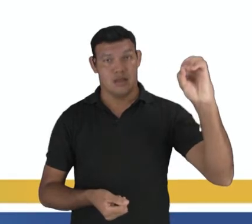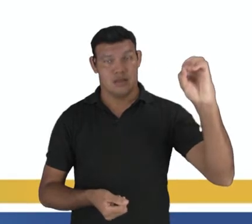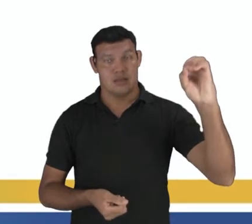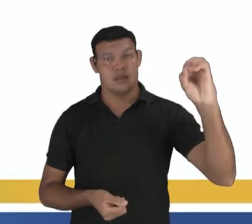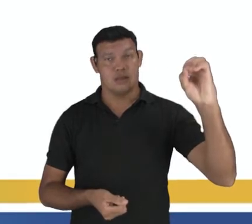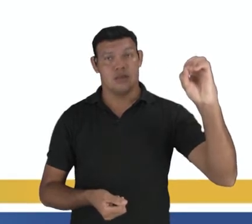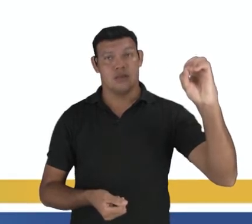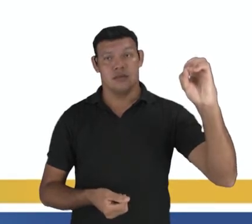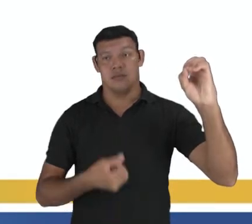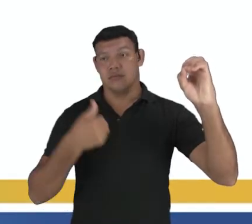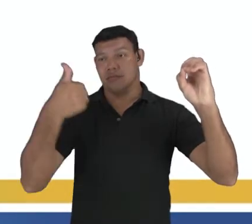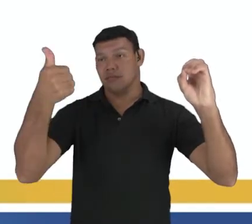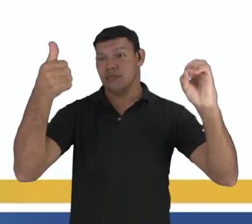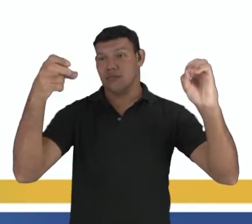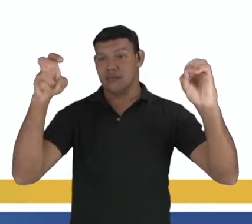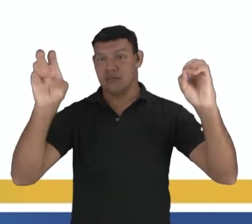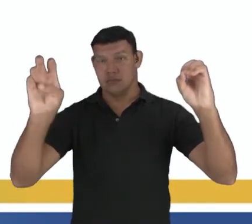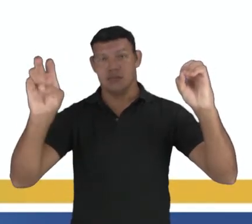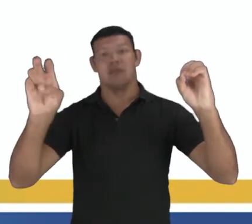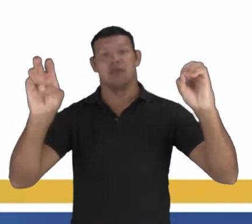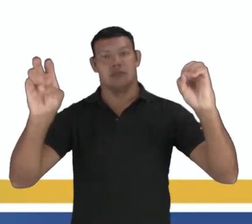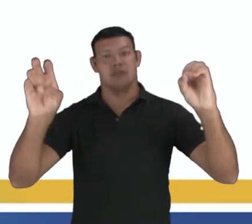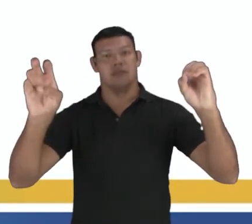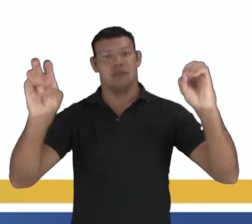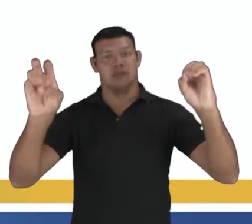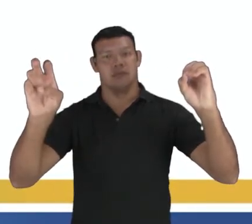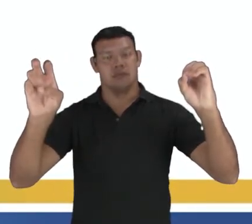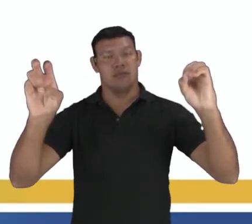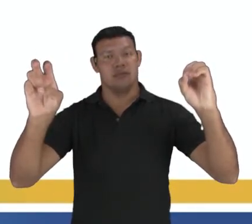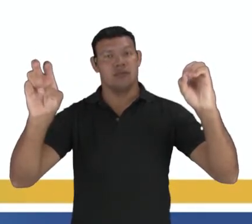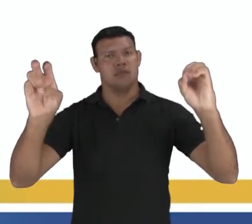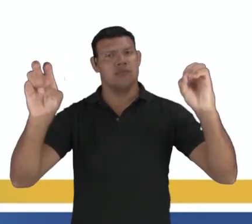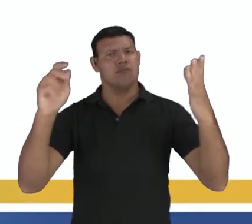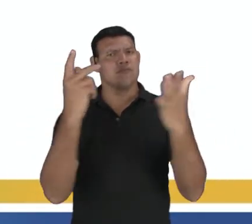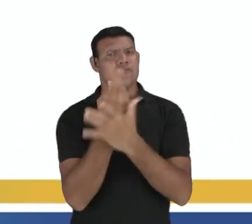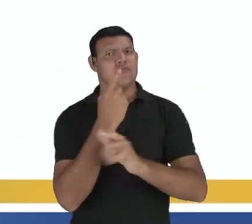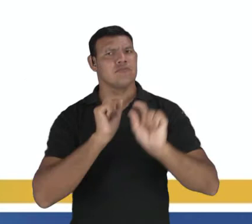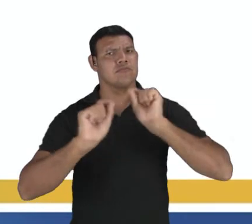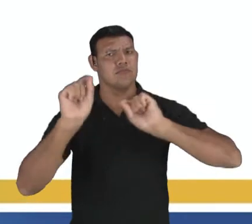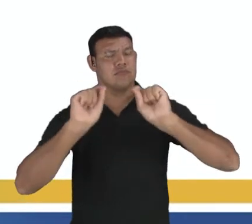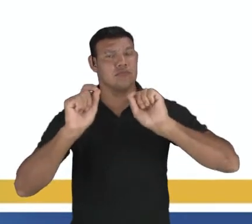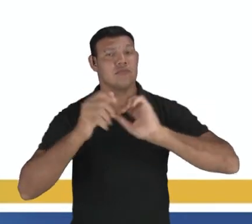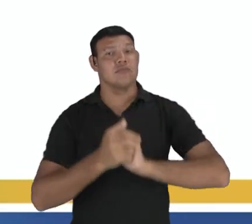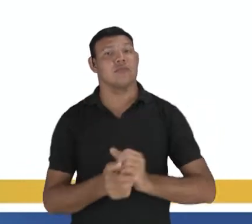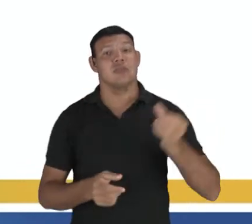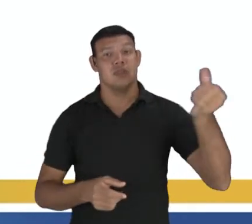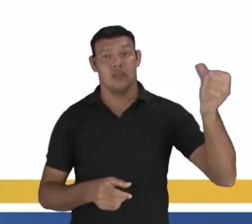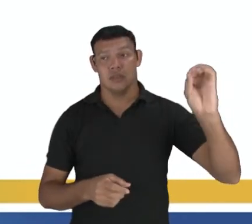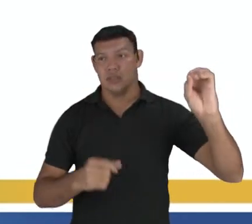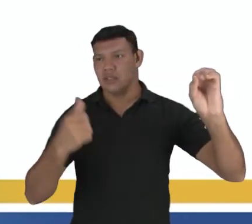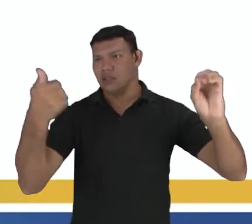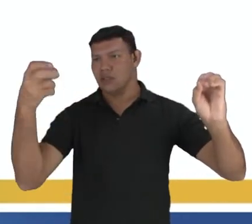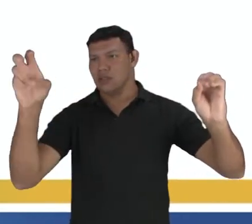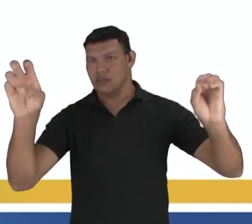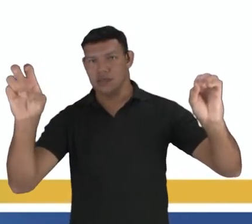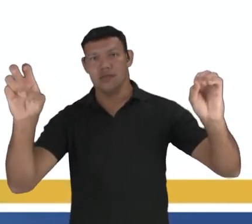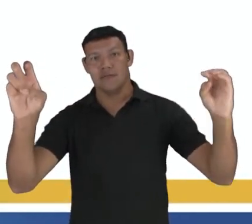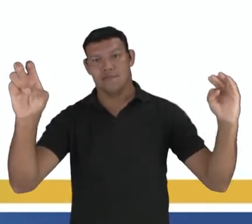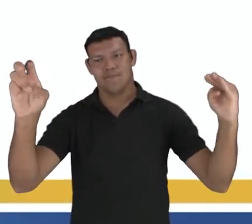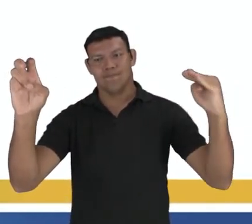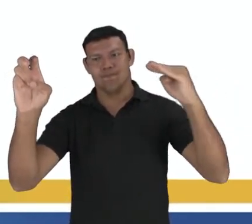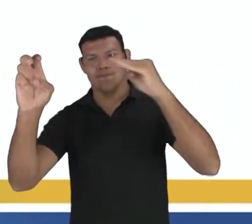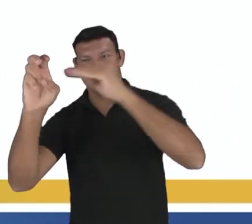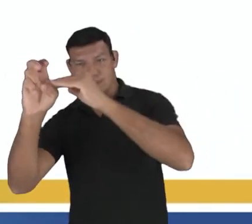da velocidade média de 60 para 15. O que aconteceu aí? Então, nesse caso, do 60